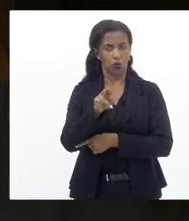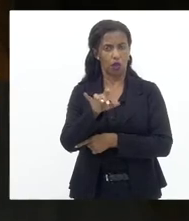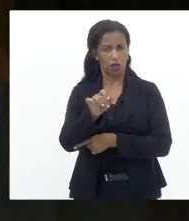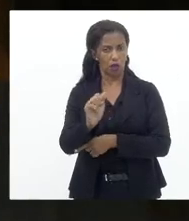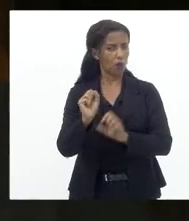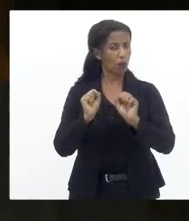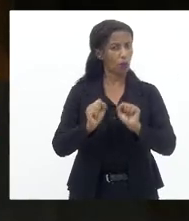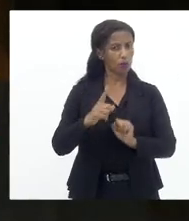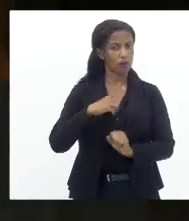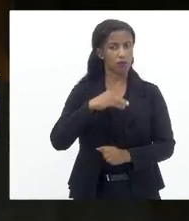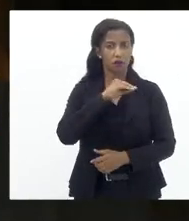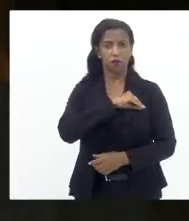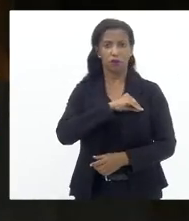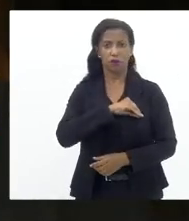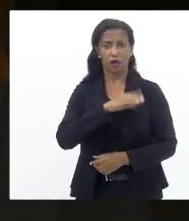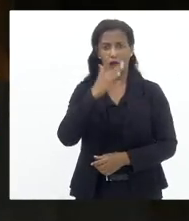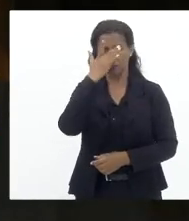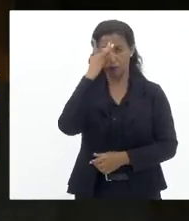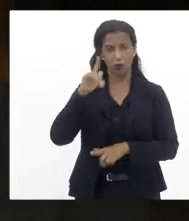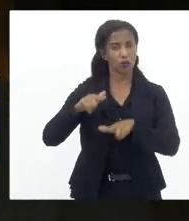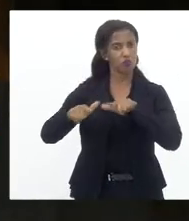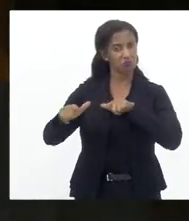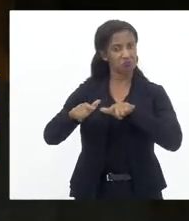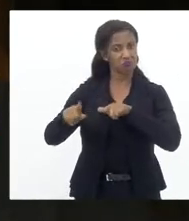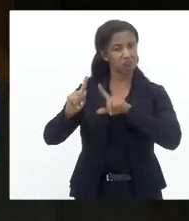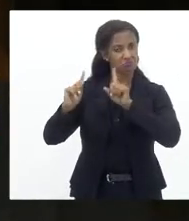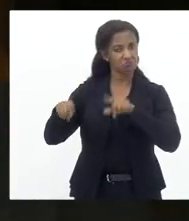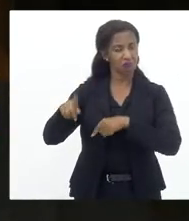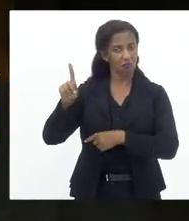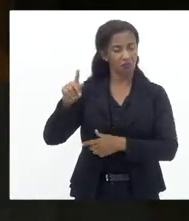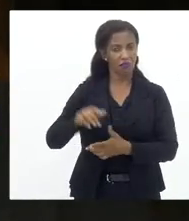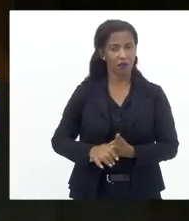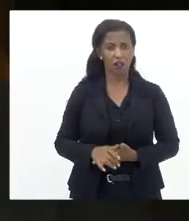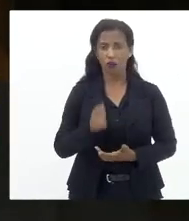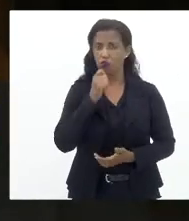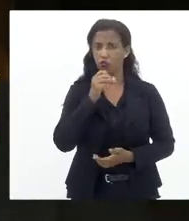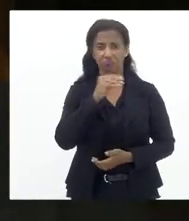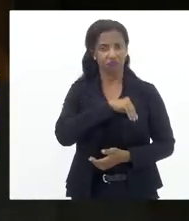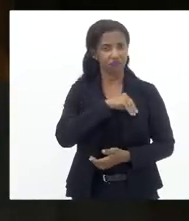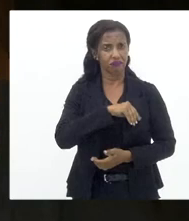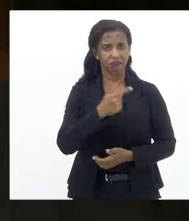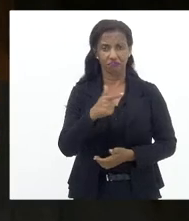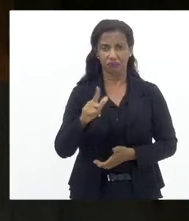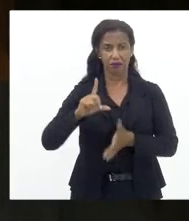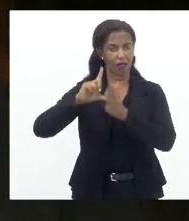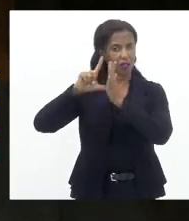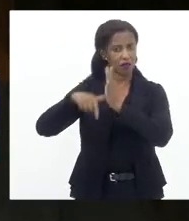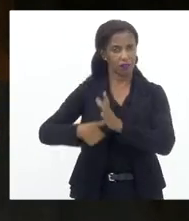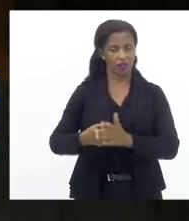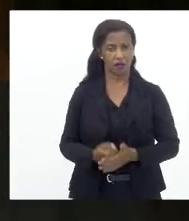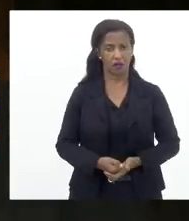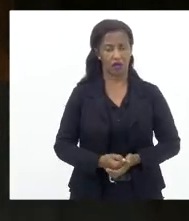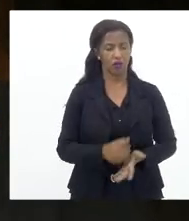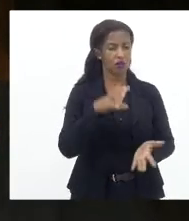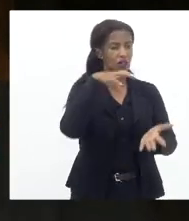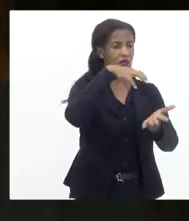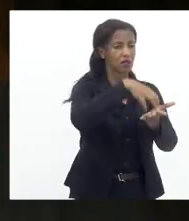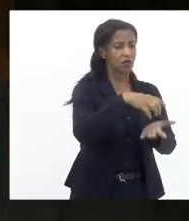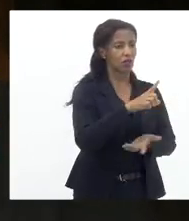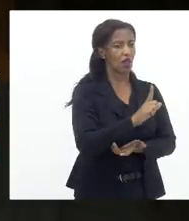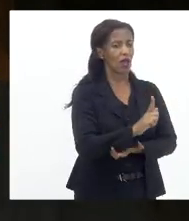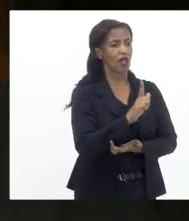ter seus salários dos funcionários que lá trabalham sem receber o centro LGBT